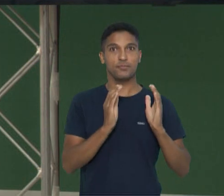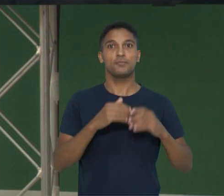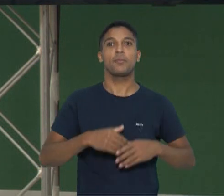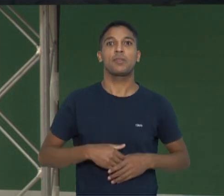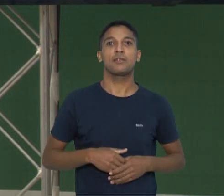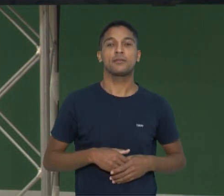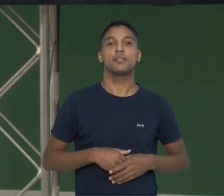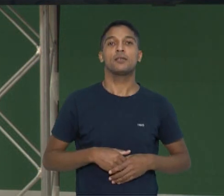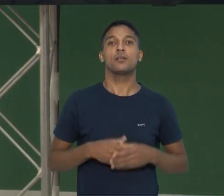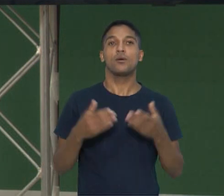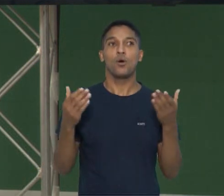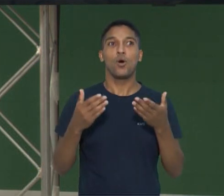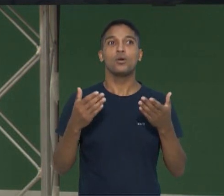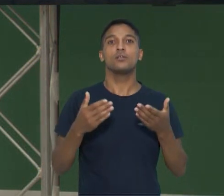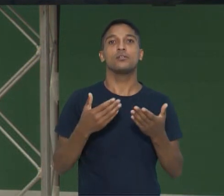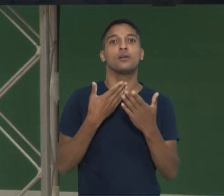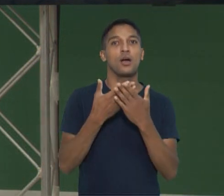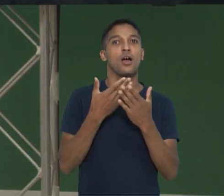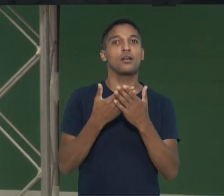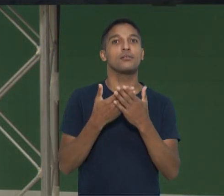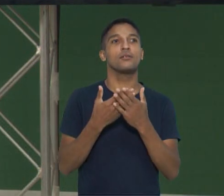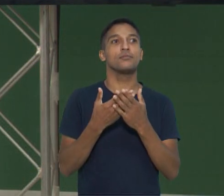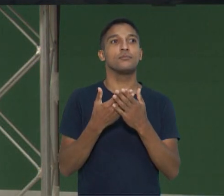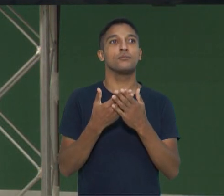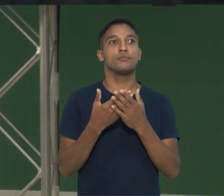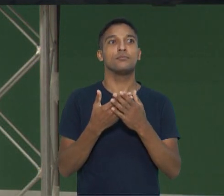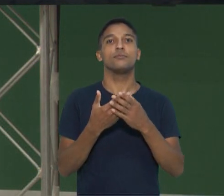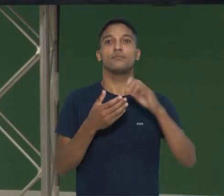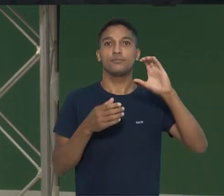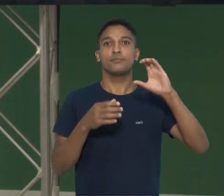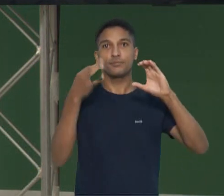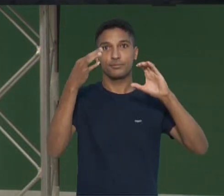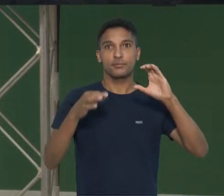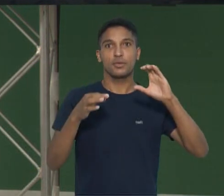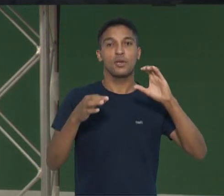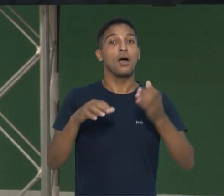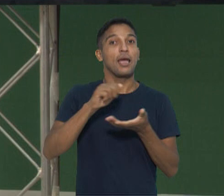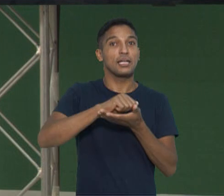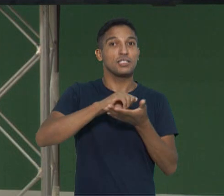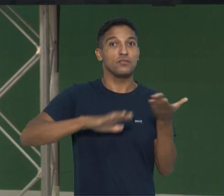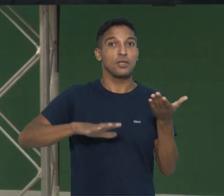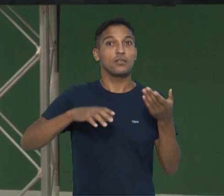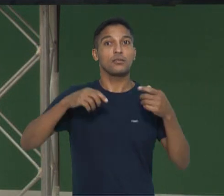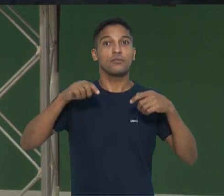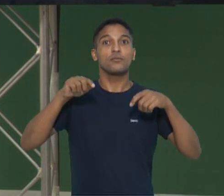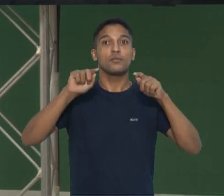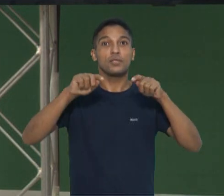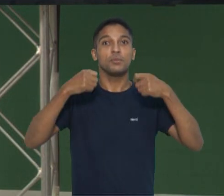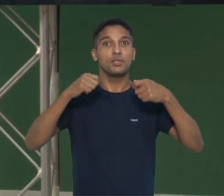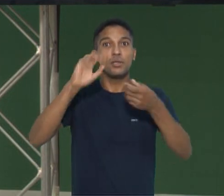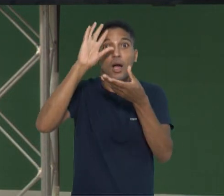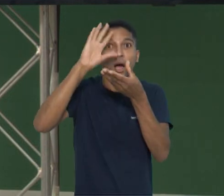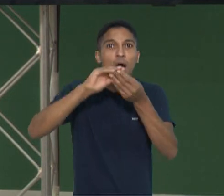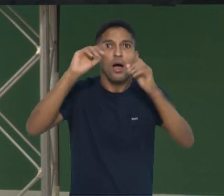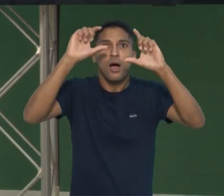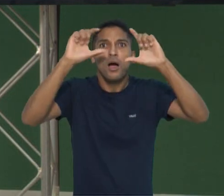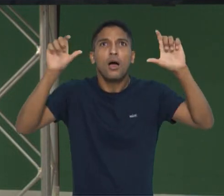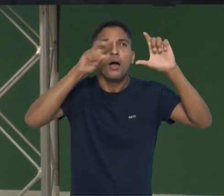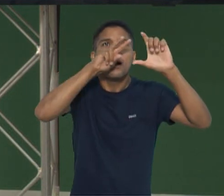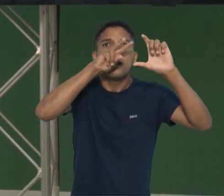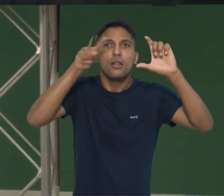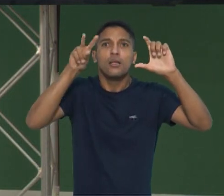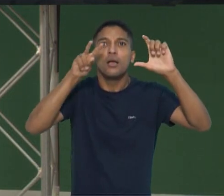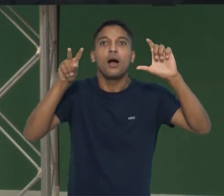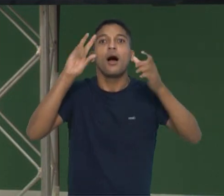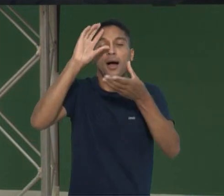correta para a aula de hoje. Vejam, uma atividade de leitura, de interpretação